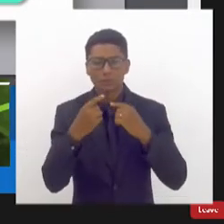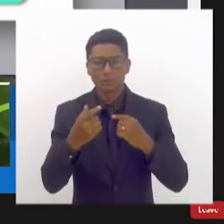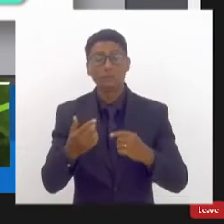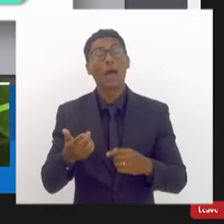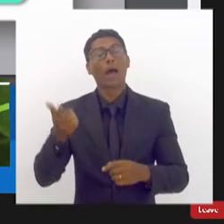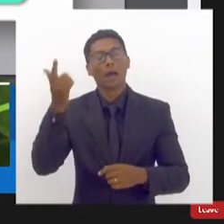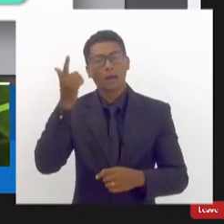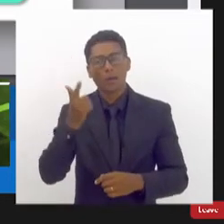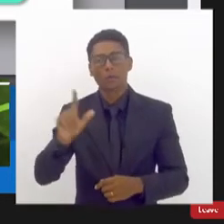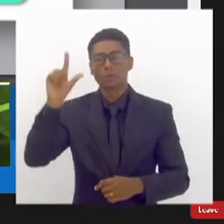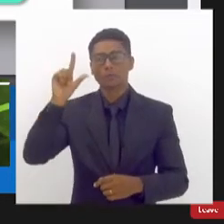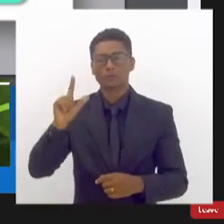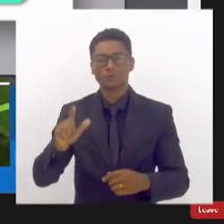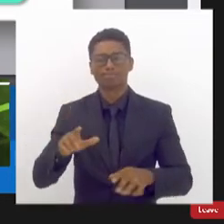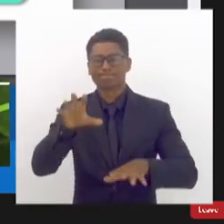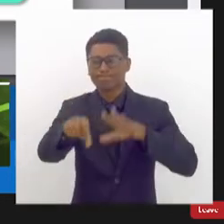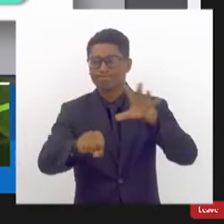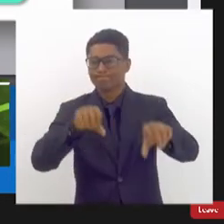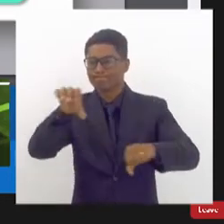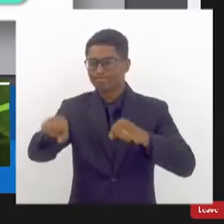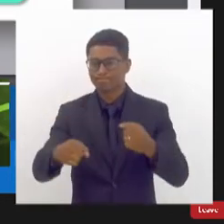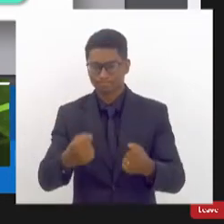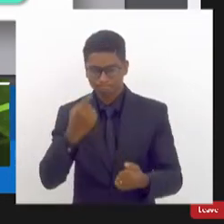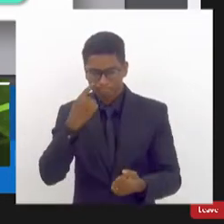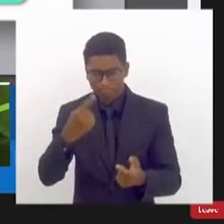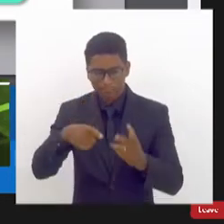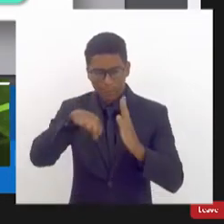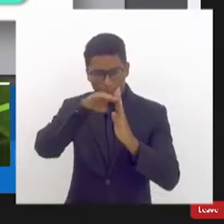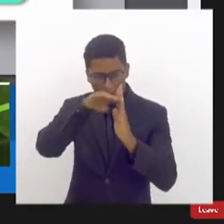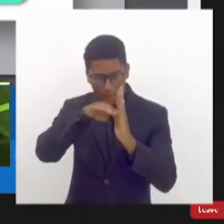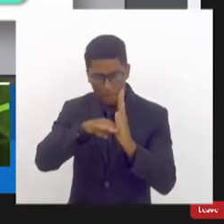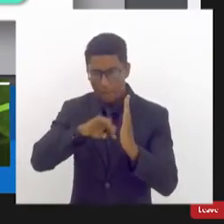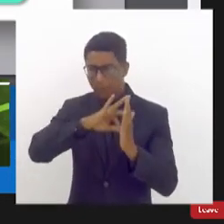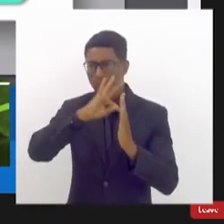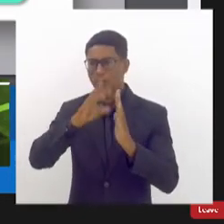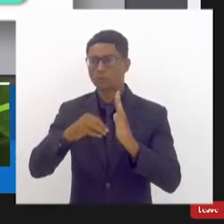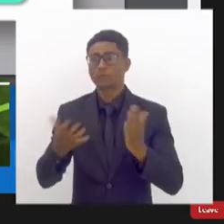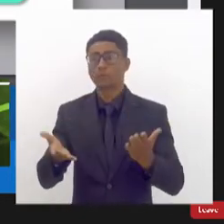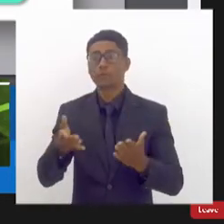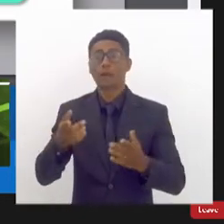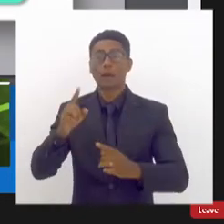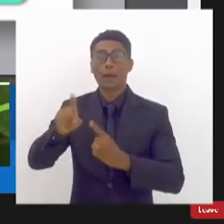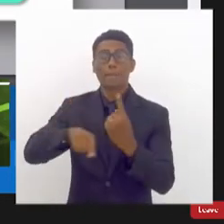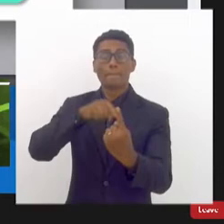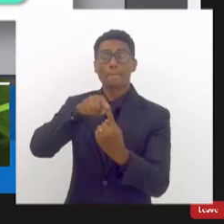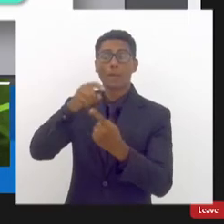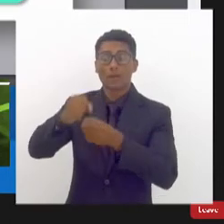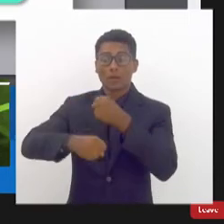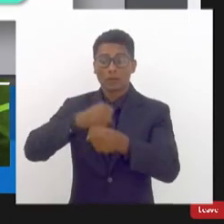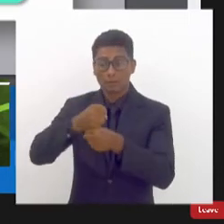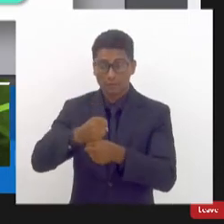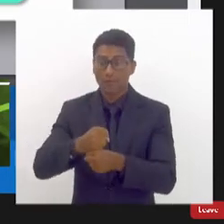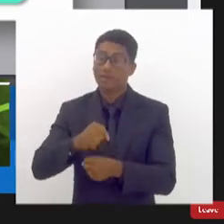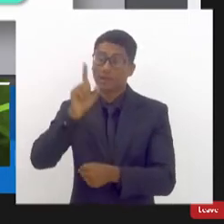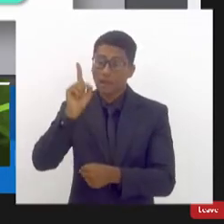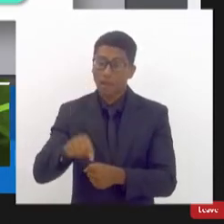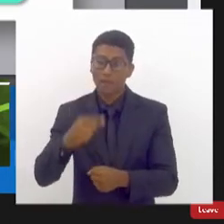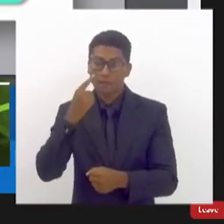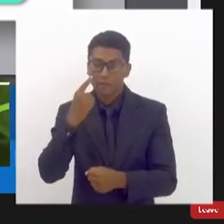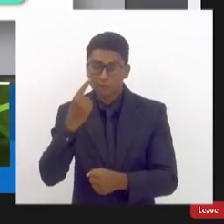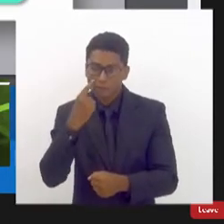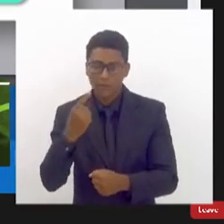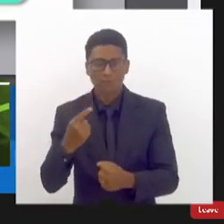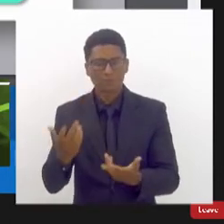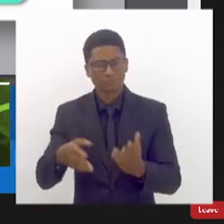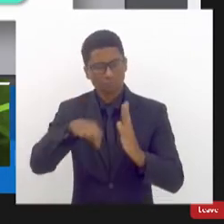resgate dessas normas e pareceres normativos agora, e a nossa meta para o ano que vem é fazer uma revisão do que ainda está em